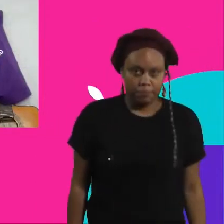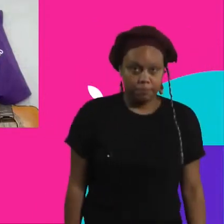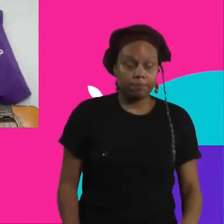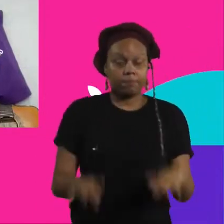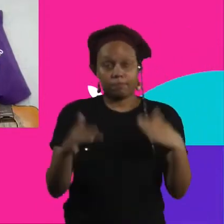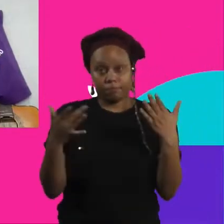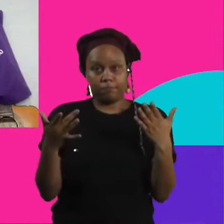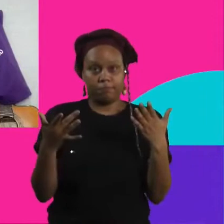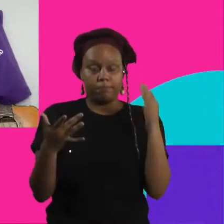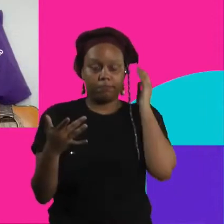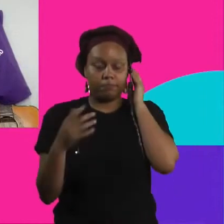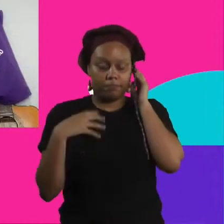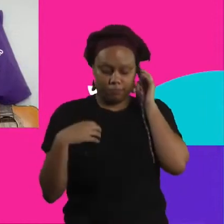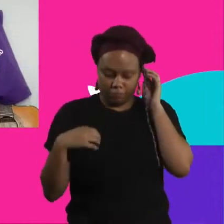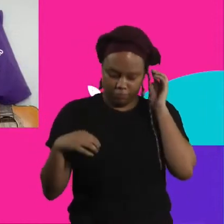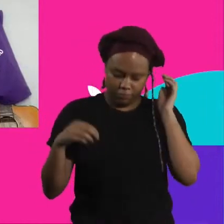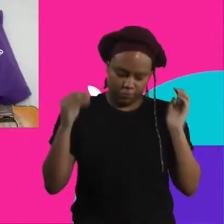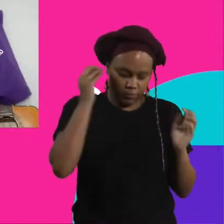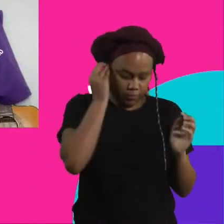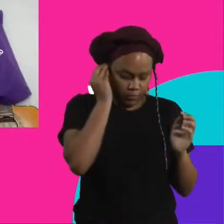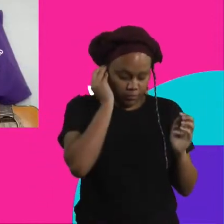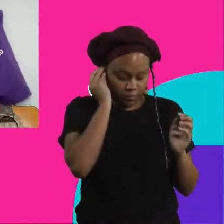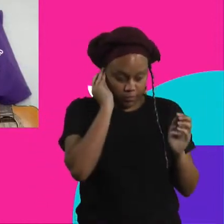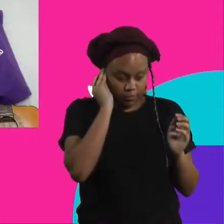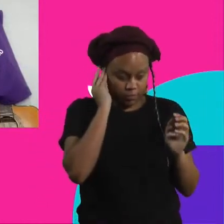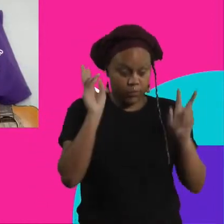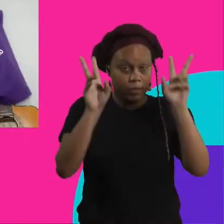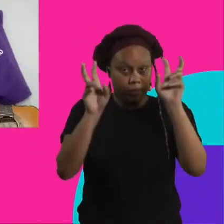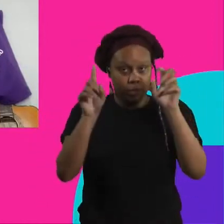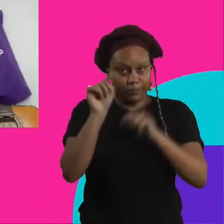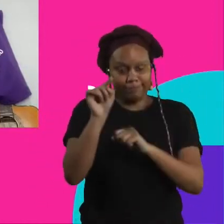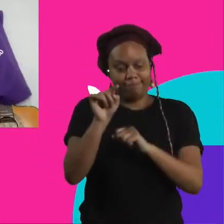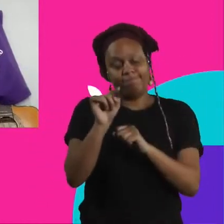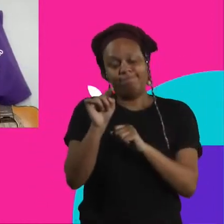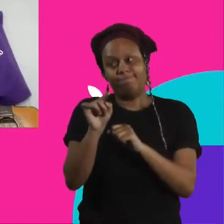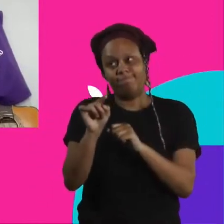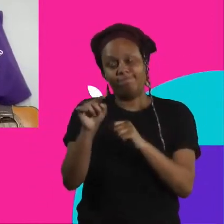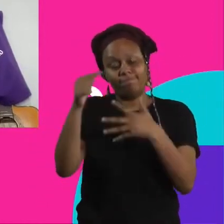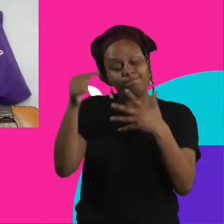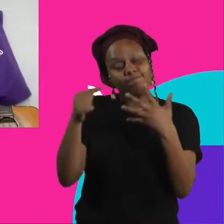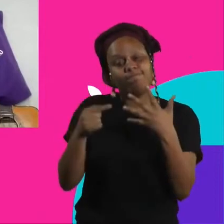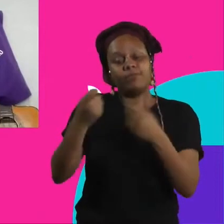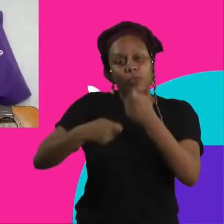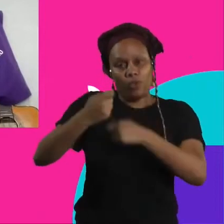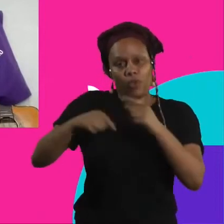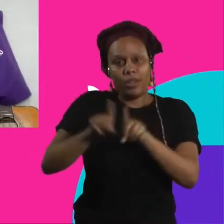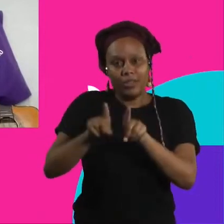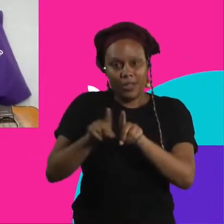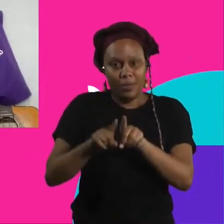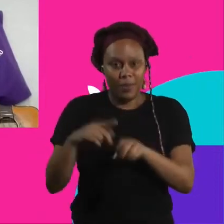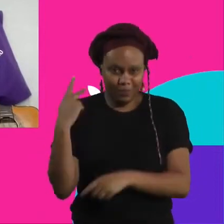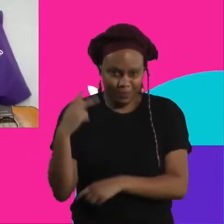questões econômicas, né, políticas, econômicas, sociais, enfim. Mas eu vou tentar aqui partir do princípio, eu parei